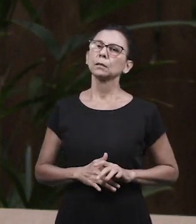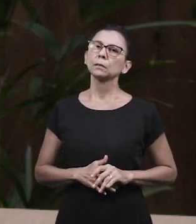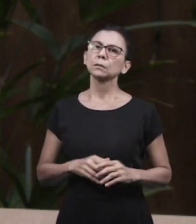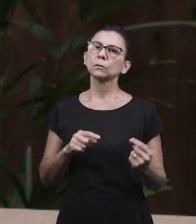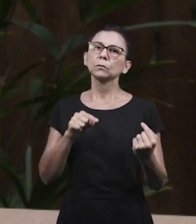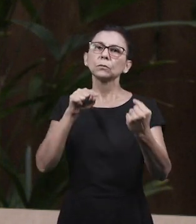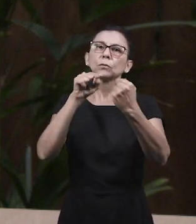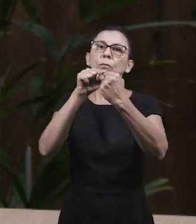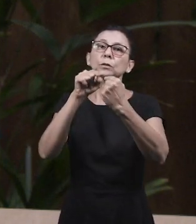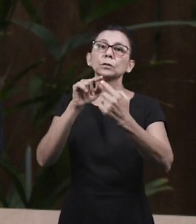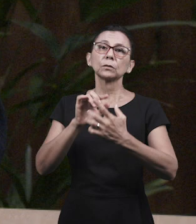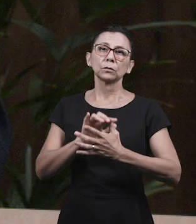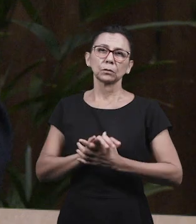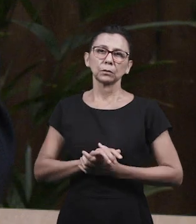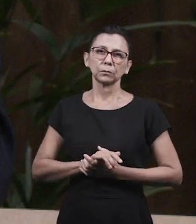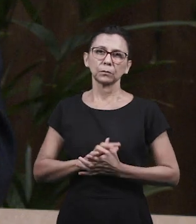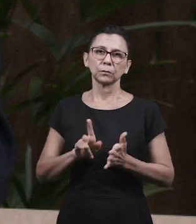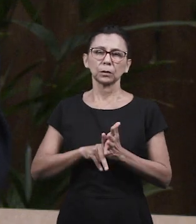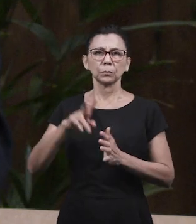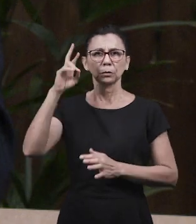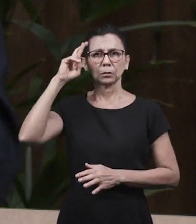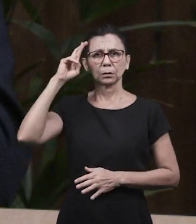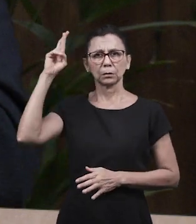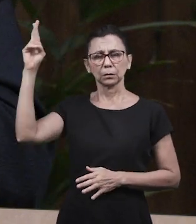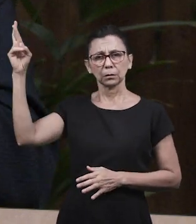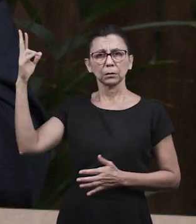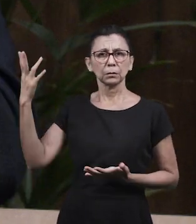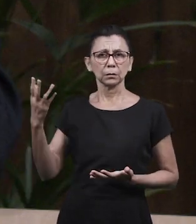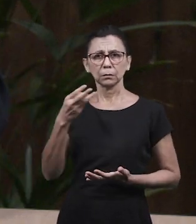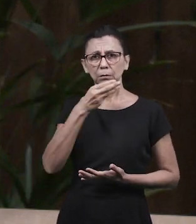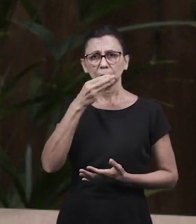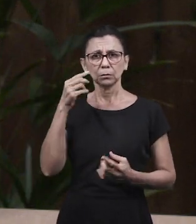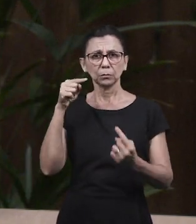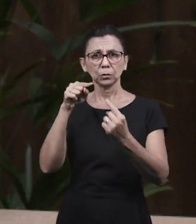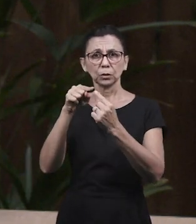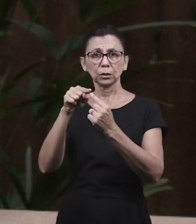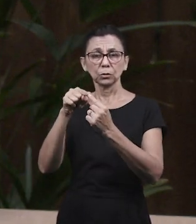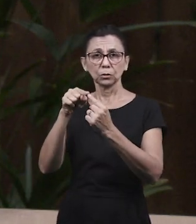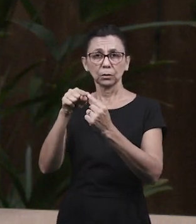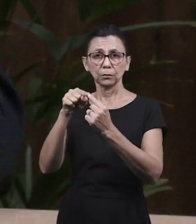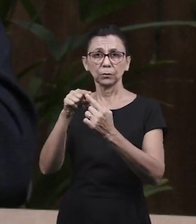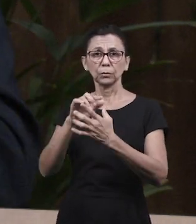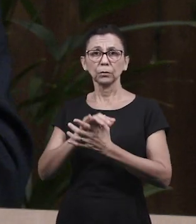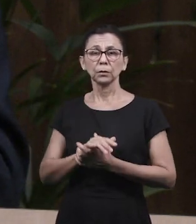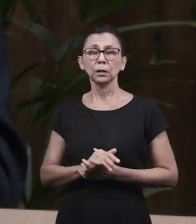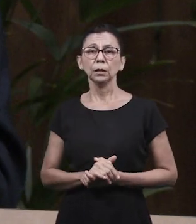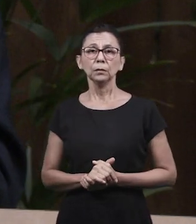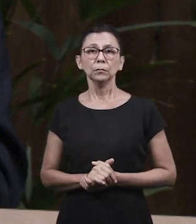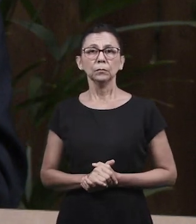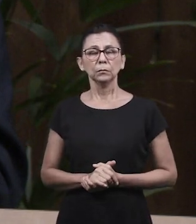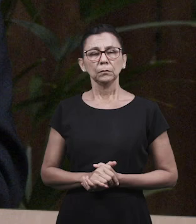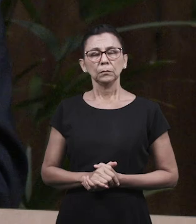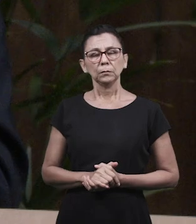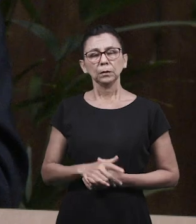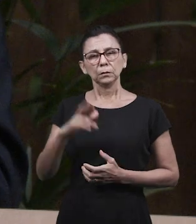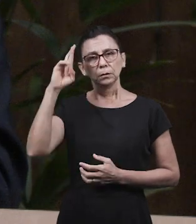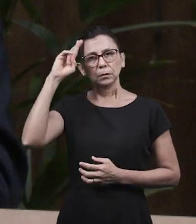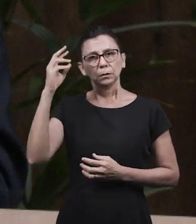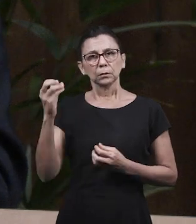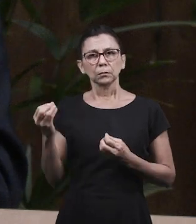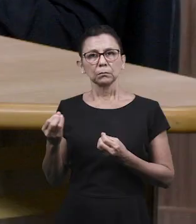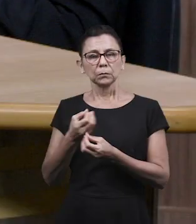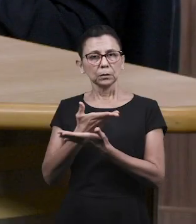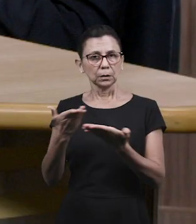o objetivo do Senhor, porque na realidade o jejum não é objetivo para nós, é objetivo do Senhor para a nossa vida. Isso é